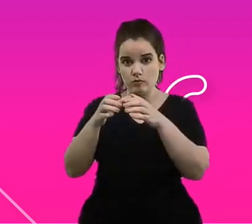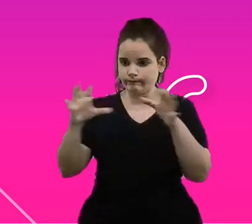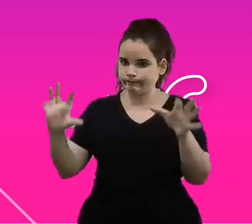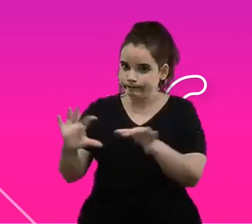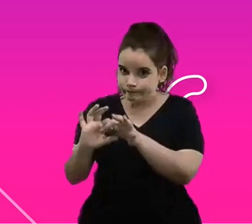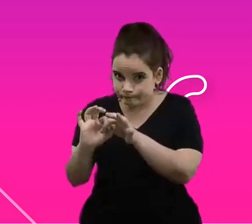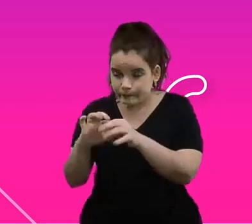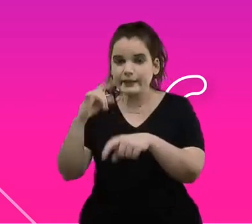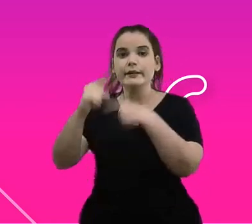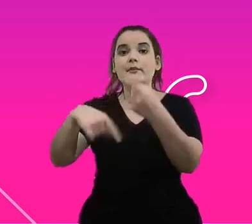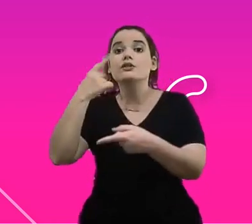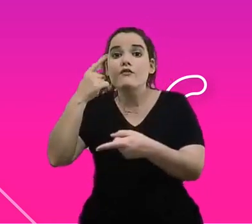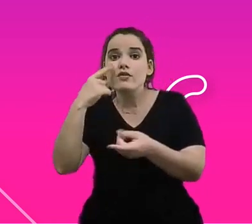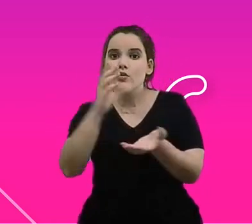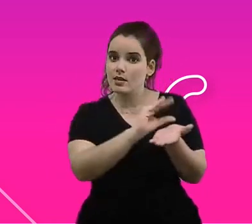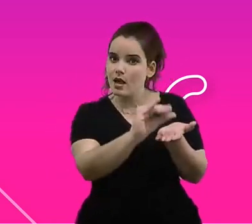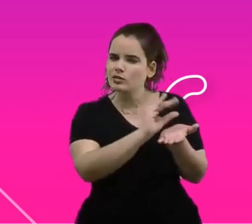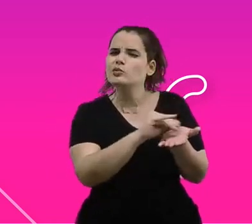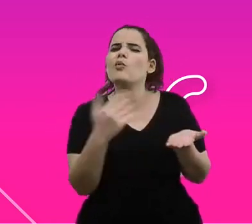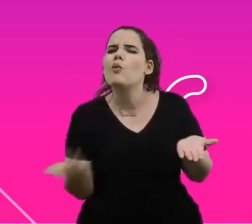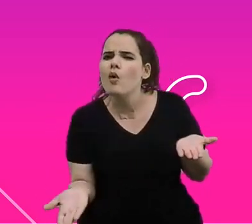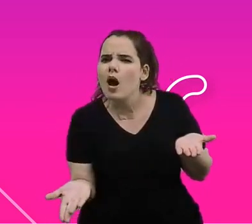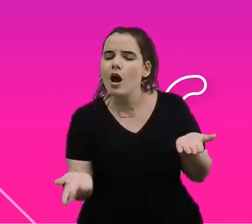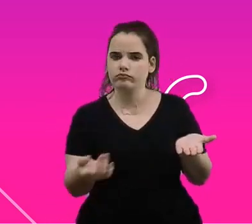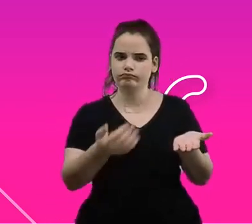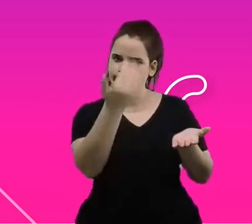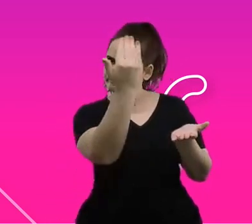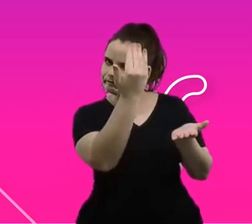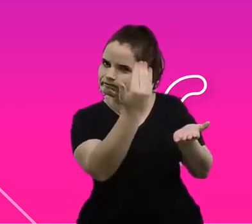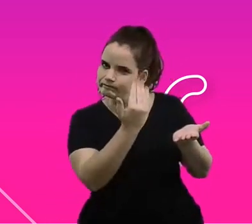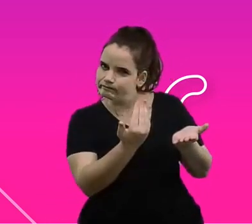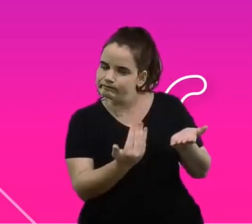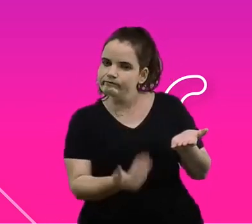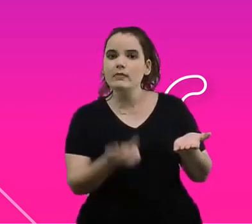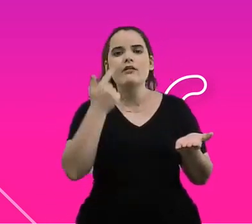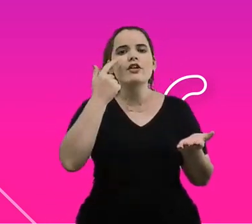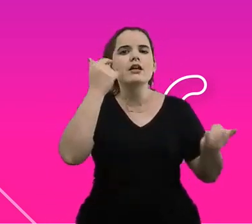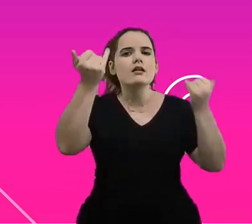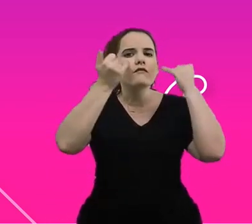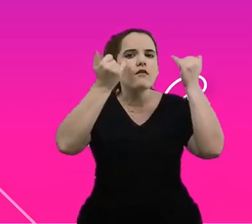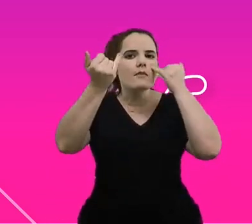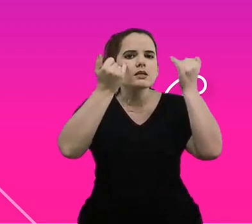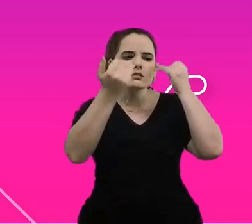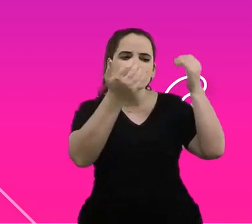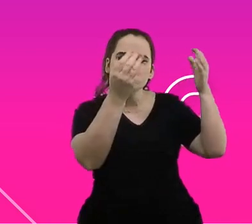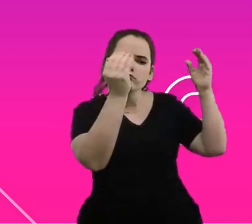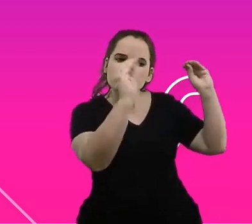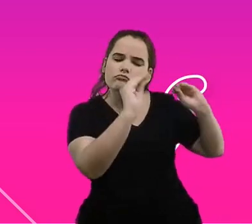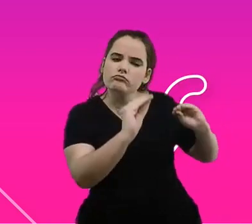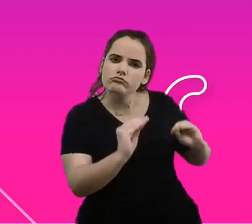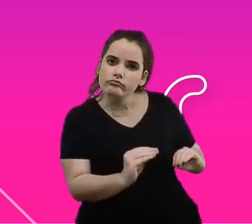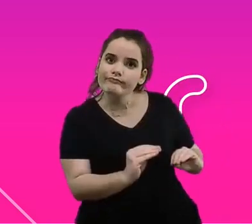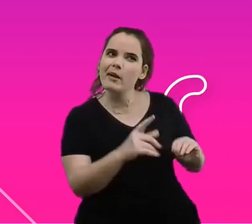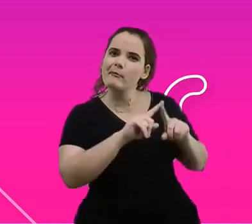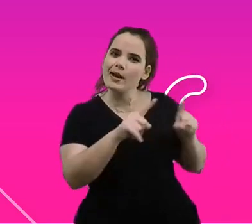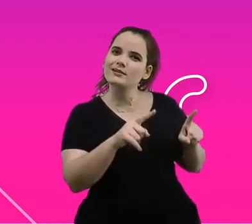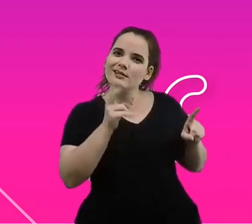esses dados e saneamos as informações, tudo fazendo uma aderência ao tema do laboratório, da